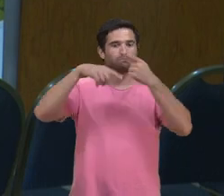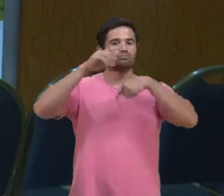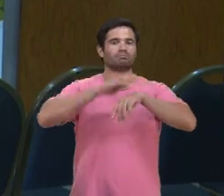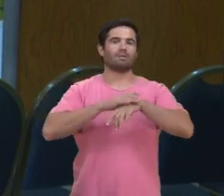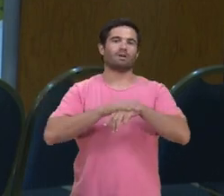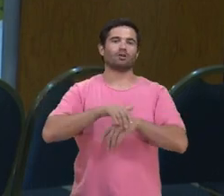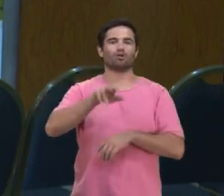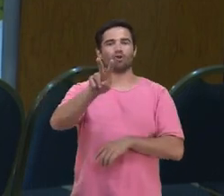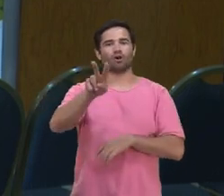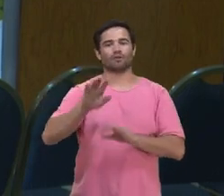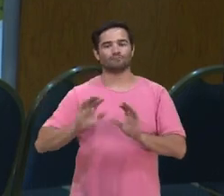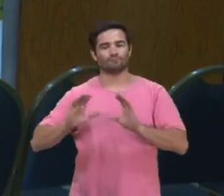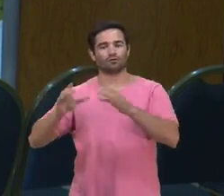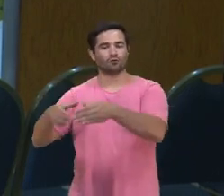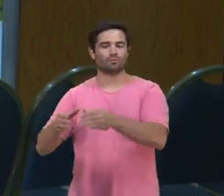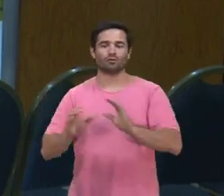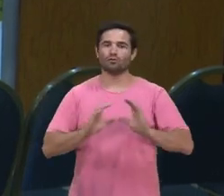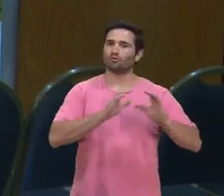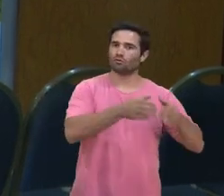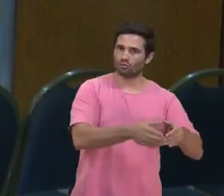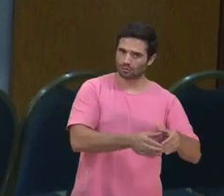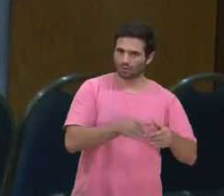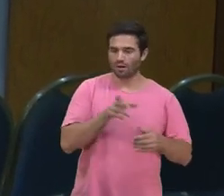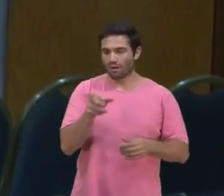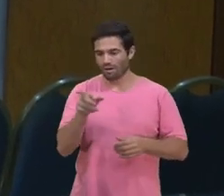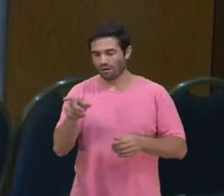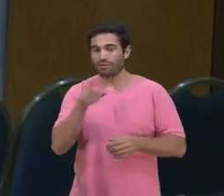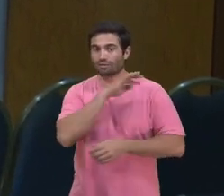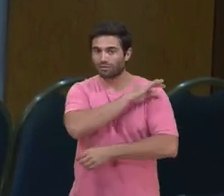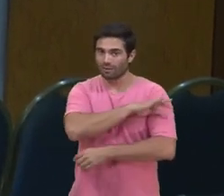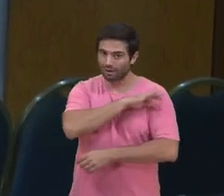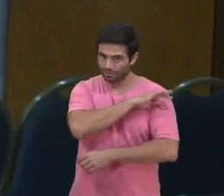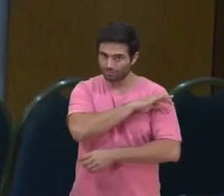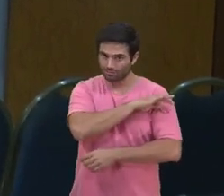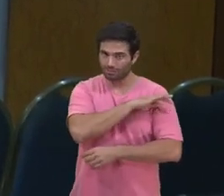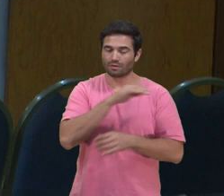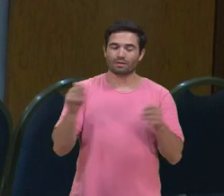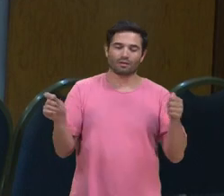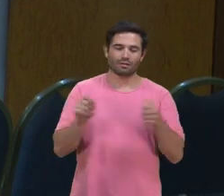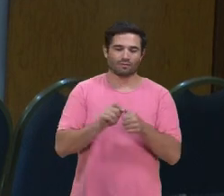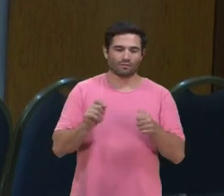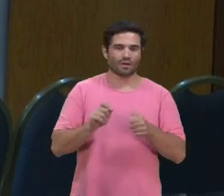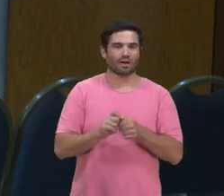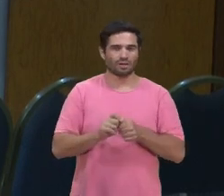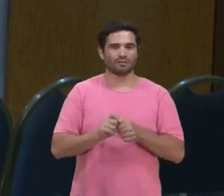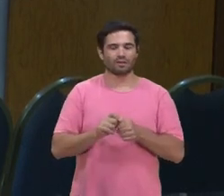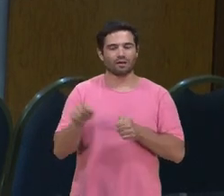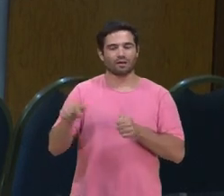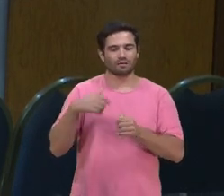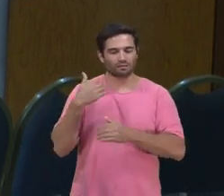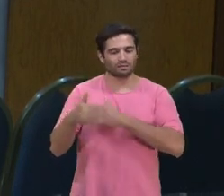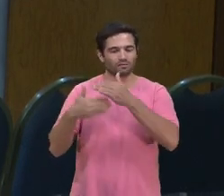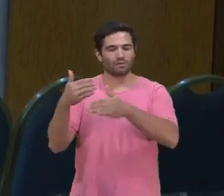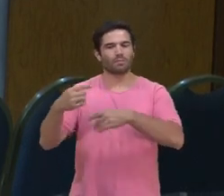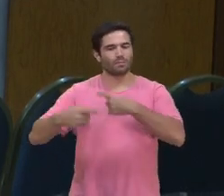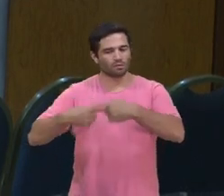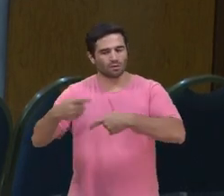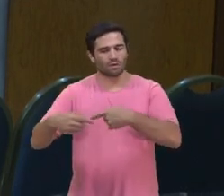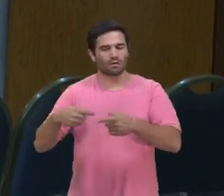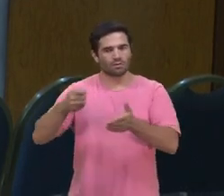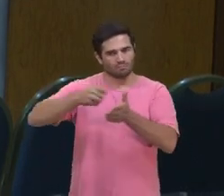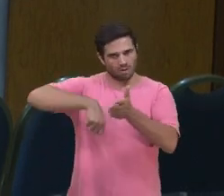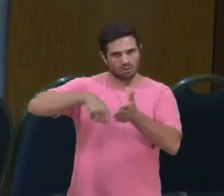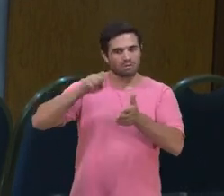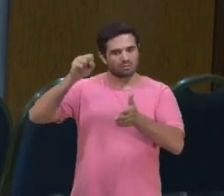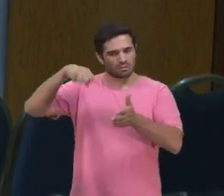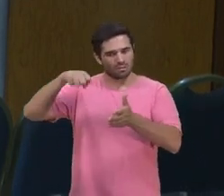mais dois públicos, né? Que seria um deles é os técnicos que desenvolvem os processos de